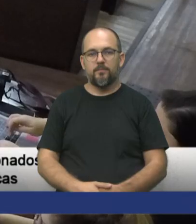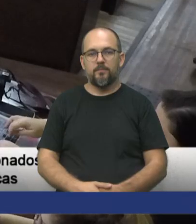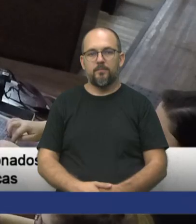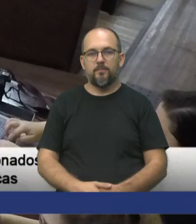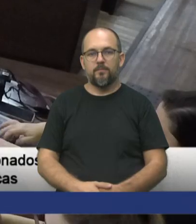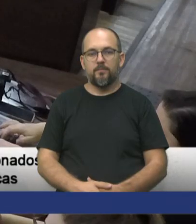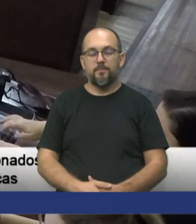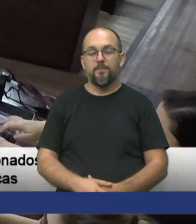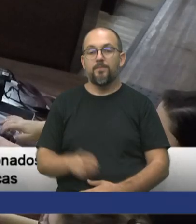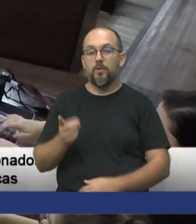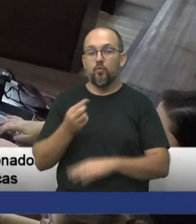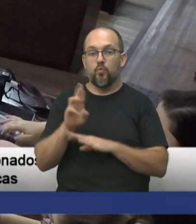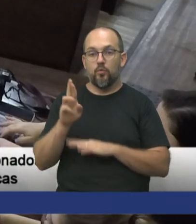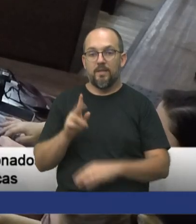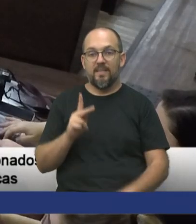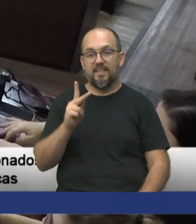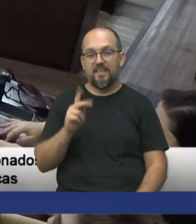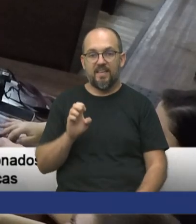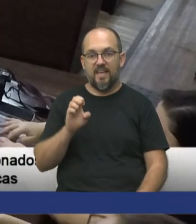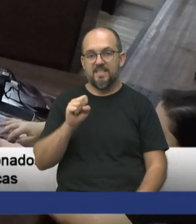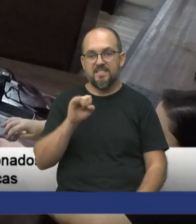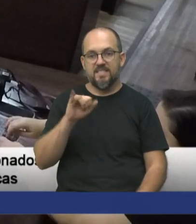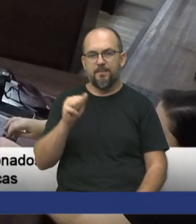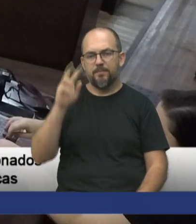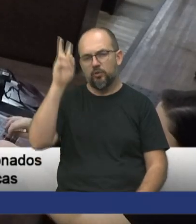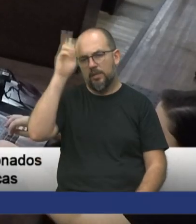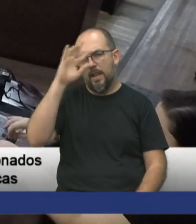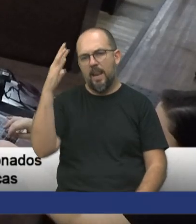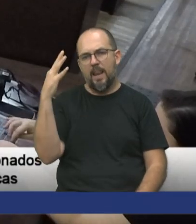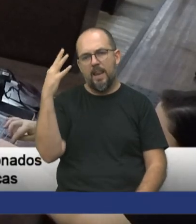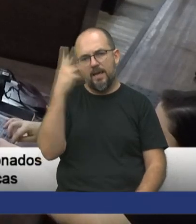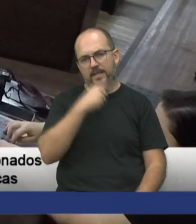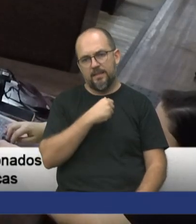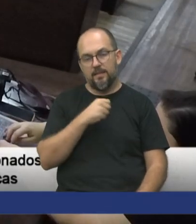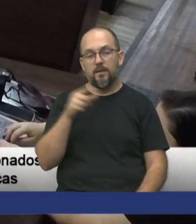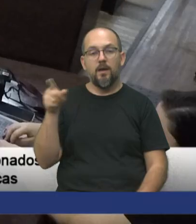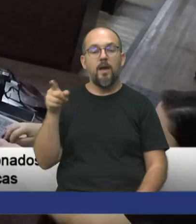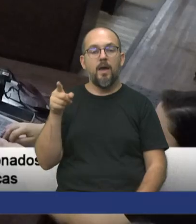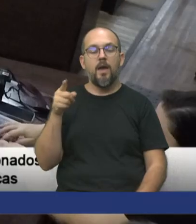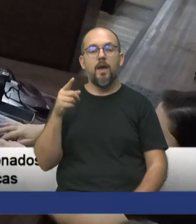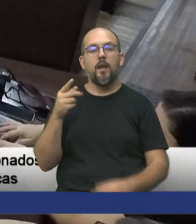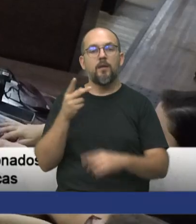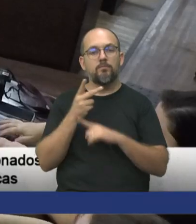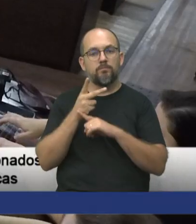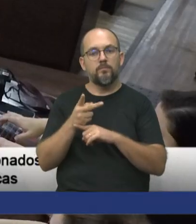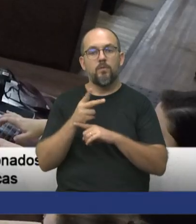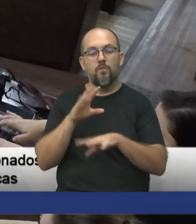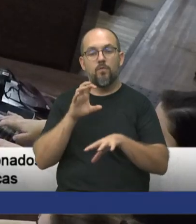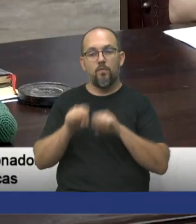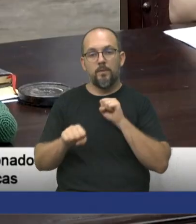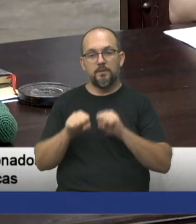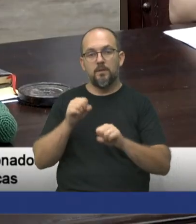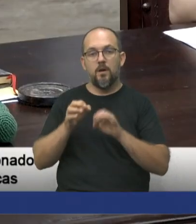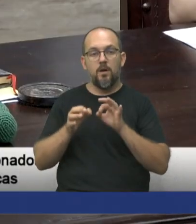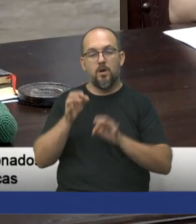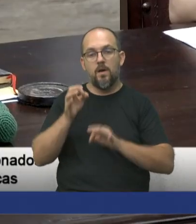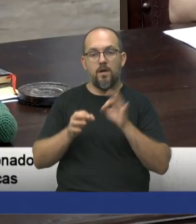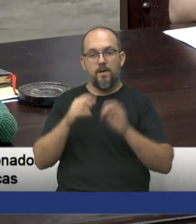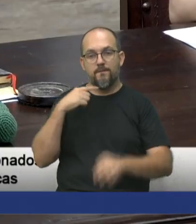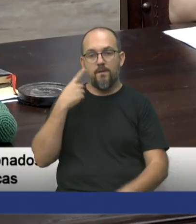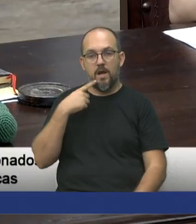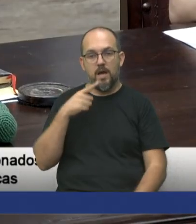A doutora Késia tem uma história linda. Ela busca a formação jurídica